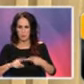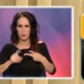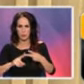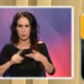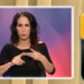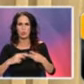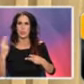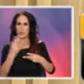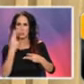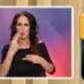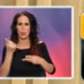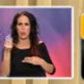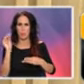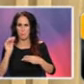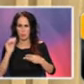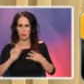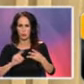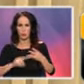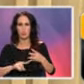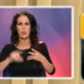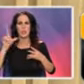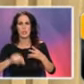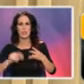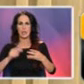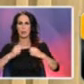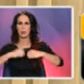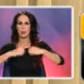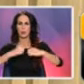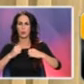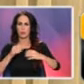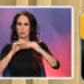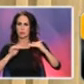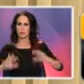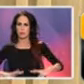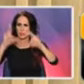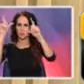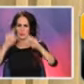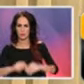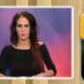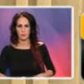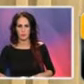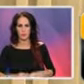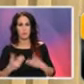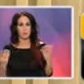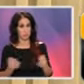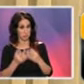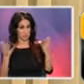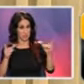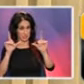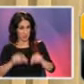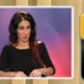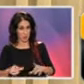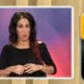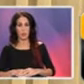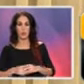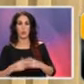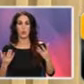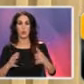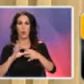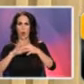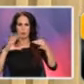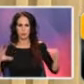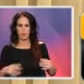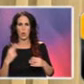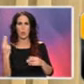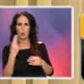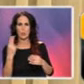da União Bancária e do Pacto de Estabilidade e Crescimento. assim como o desmantelamento da